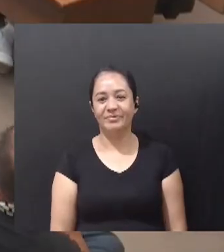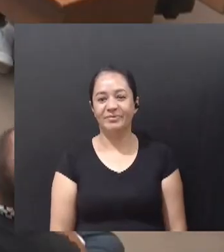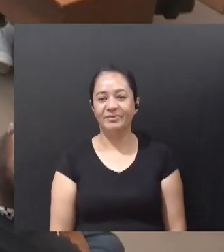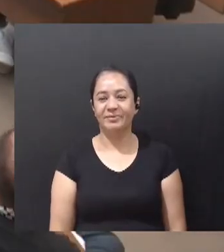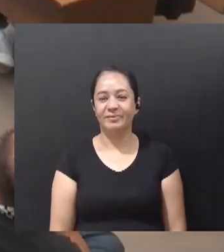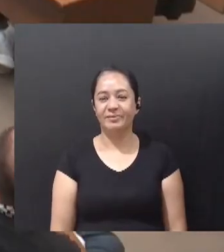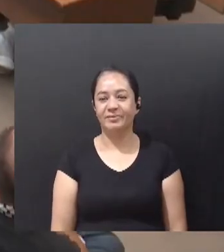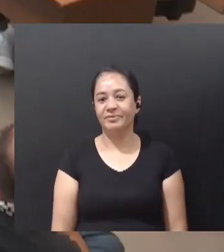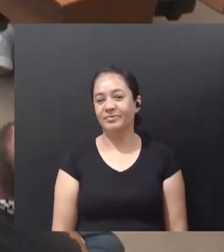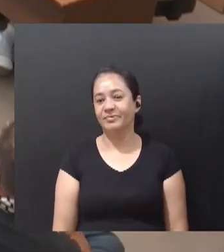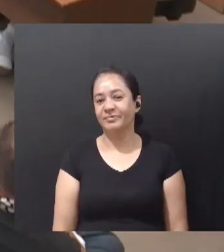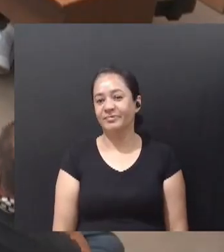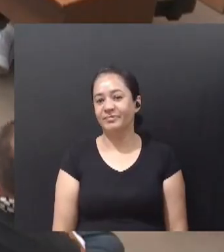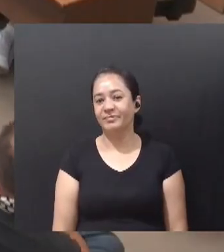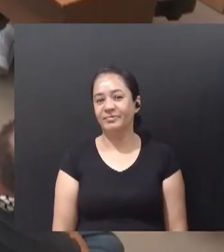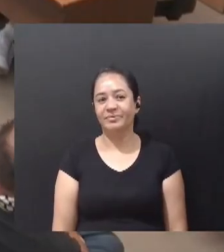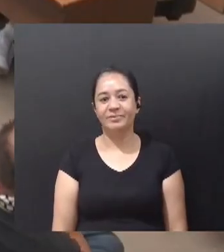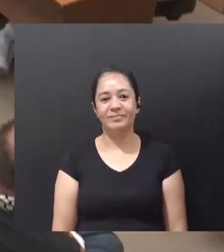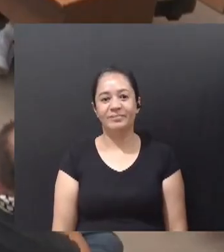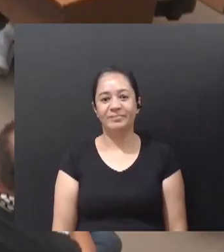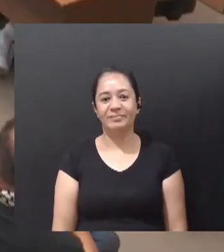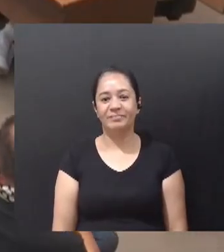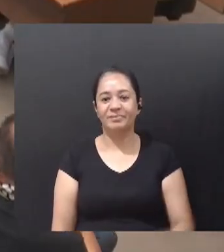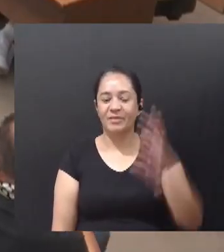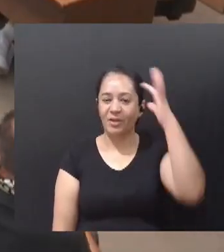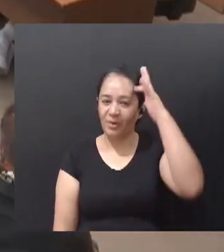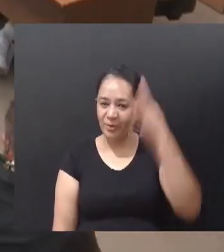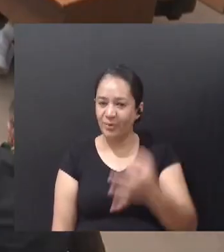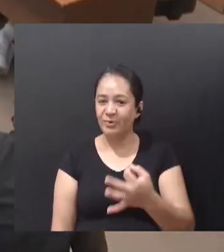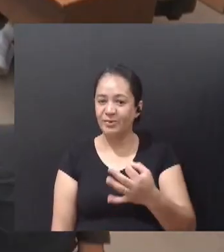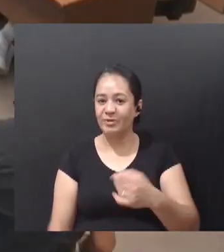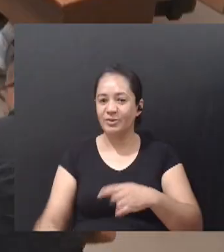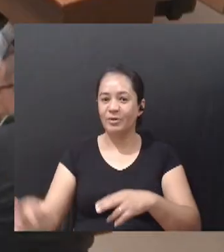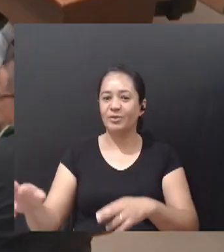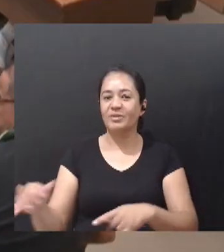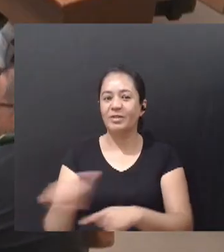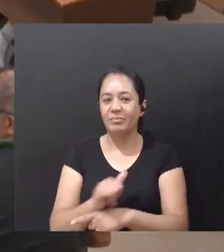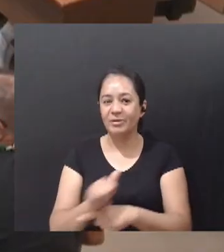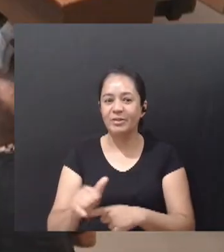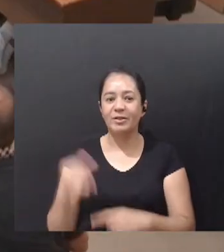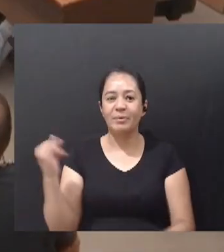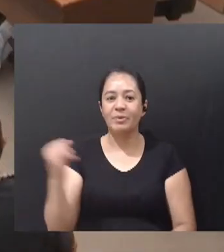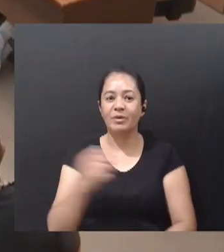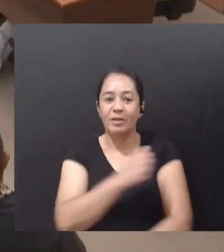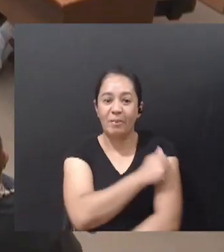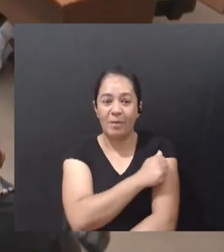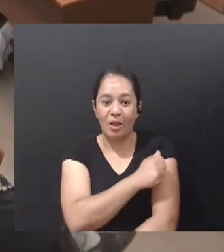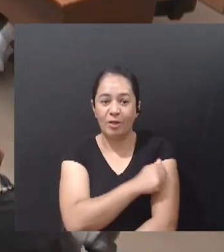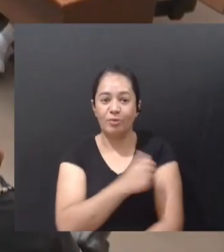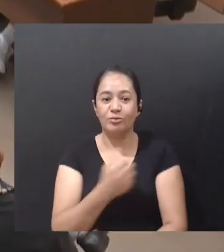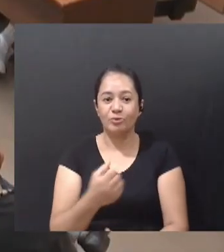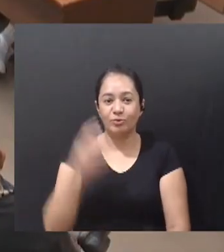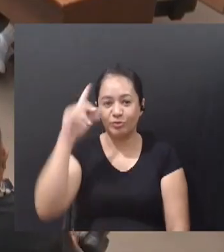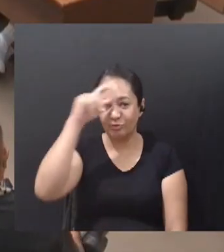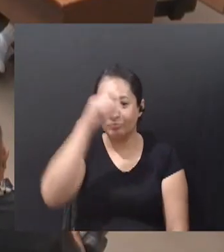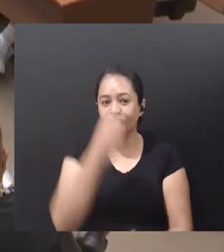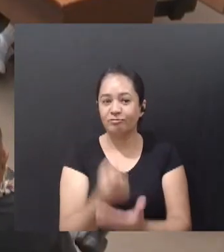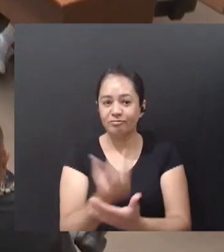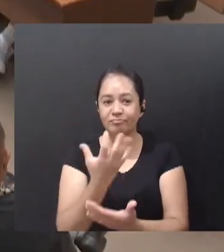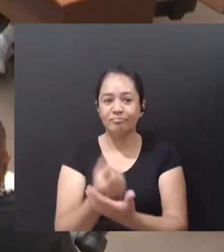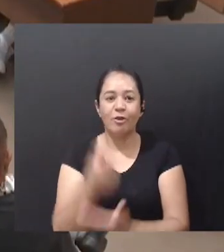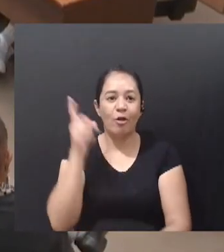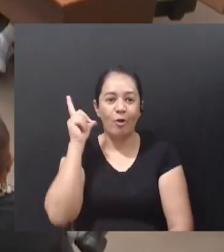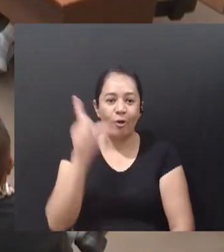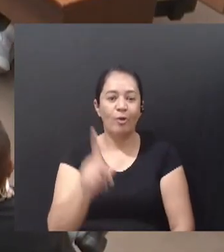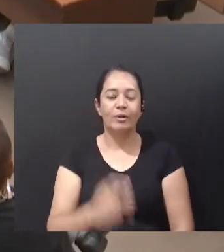Que, com certeza, tem sido um recurso importante para alfabetizar alunos que têm dificuldade, né, de aprender a